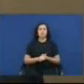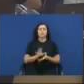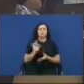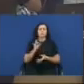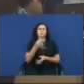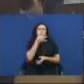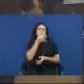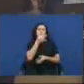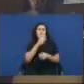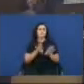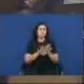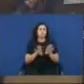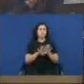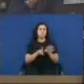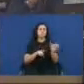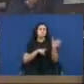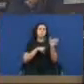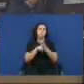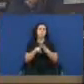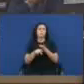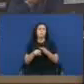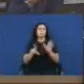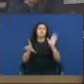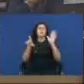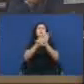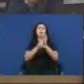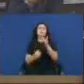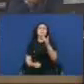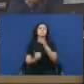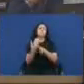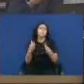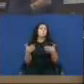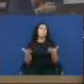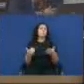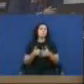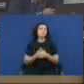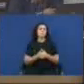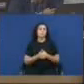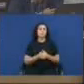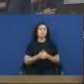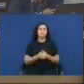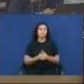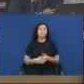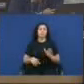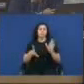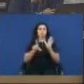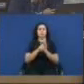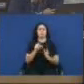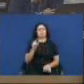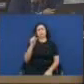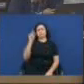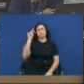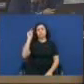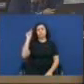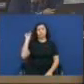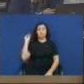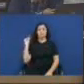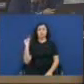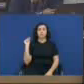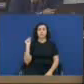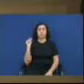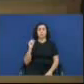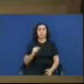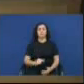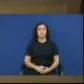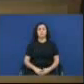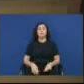só para questionar. De quando que é essa lei que Vossa Excelência fez? A lei já faz tempo.